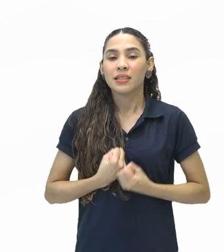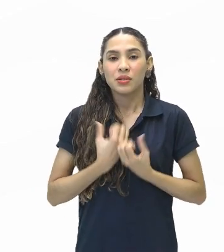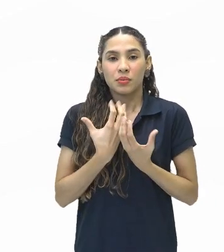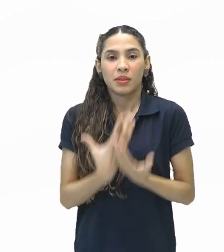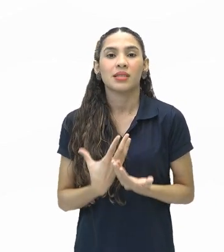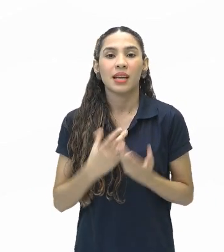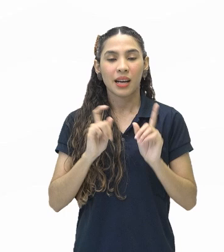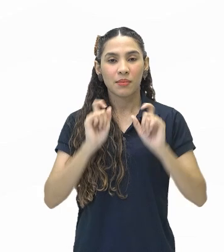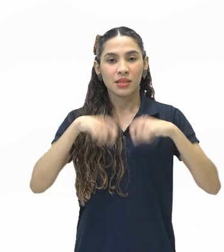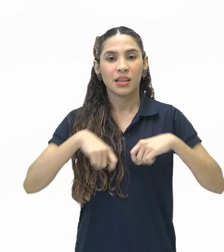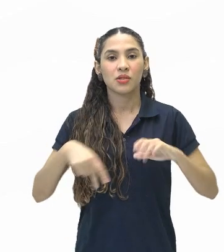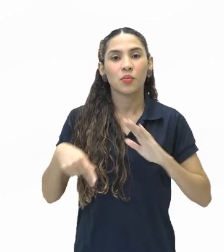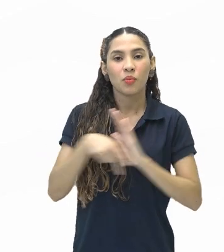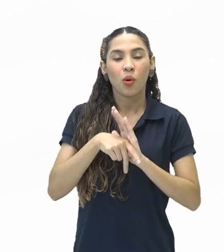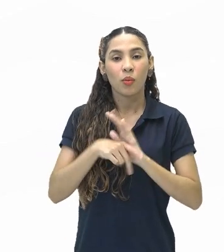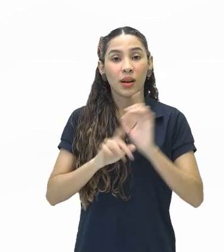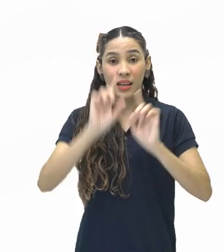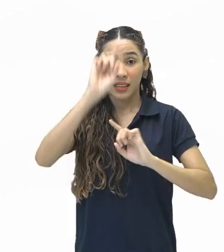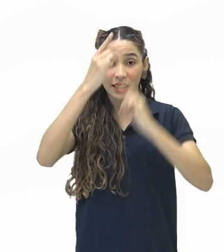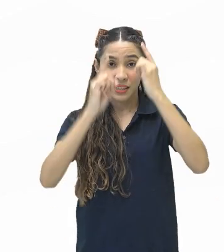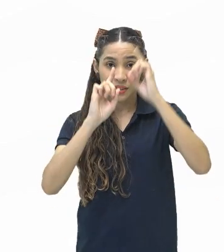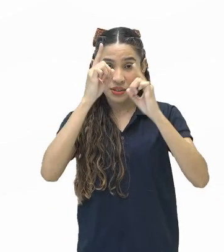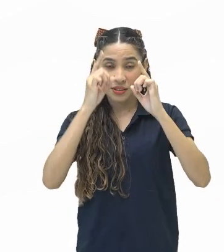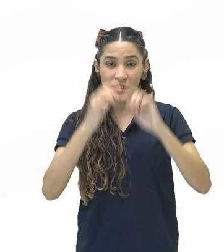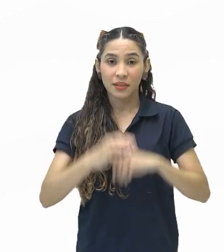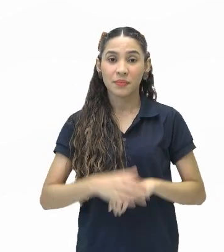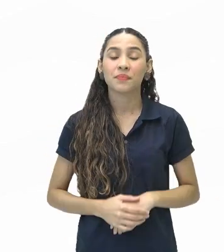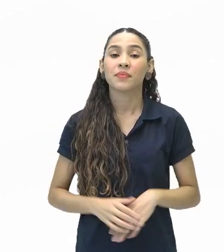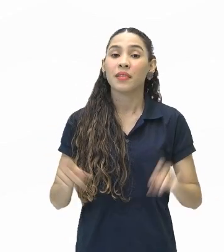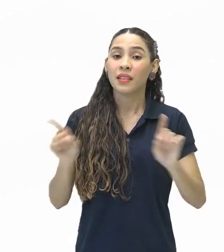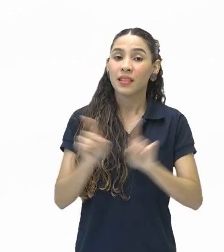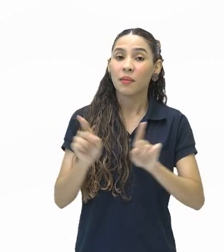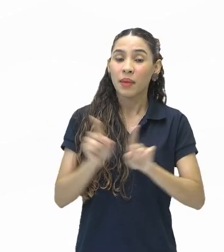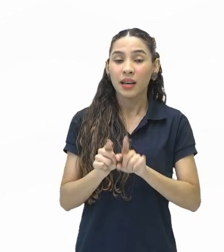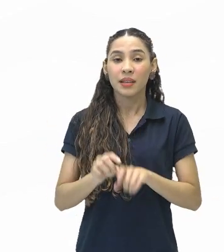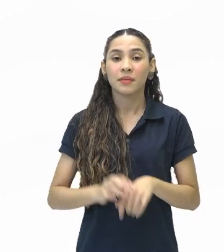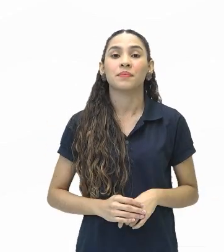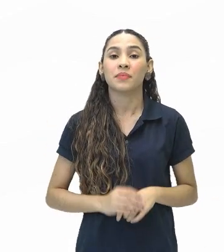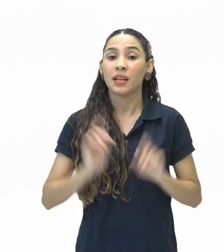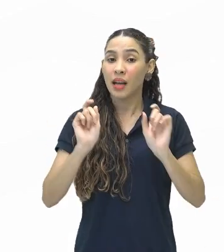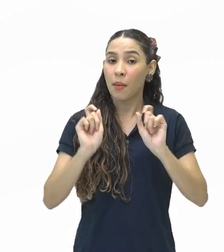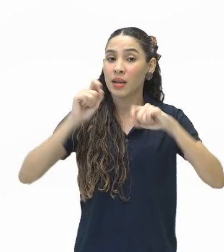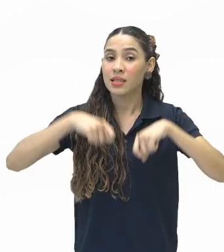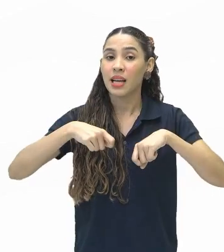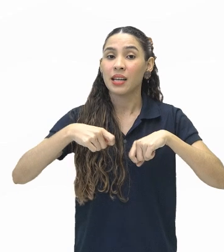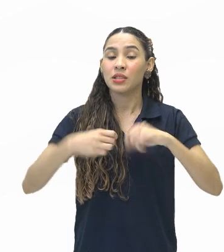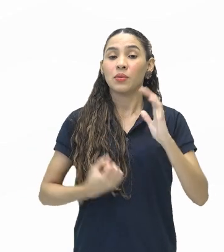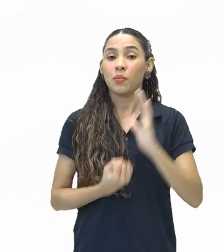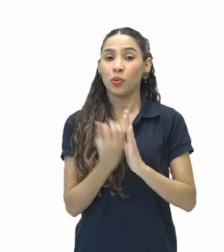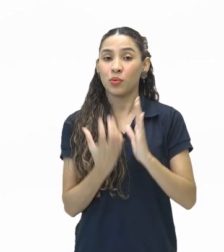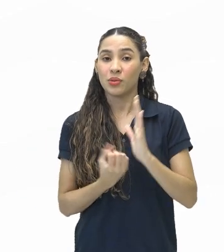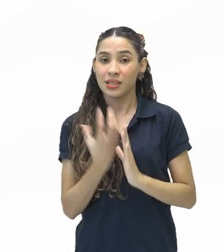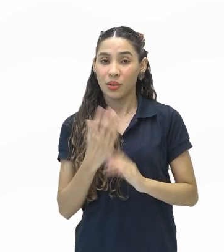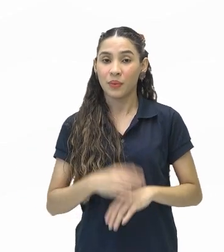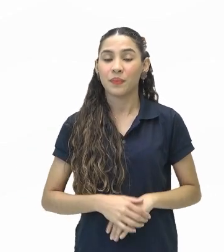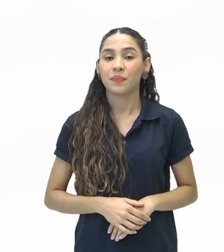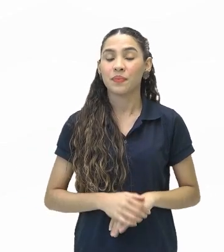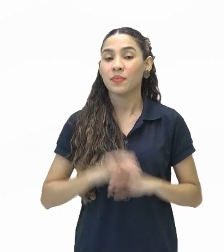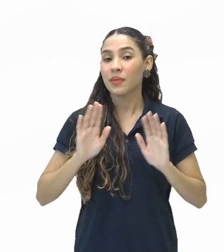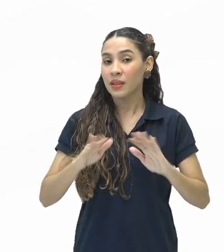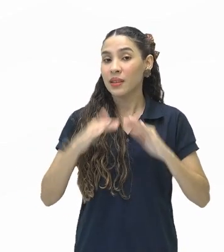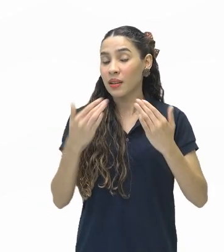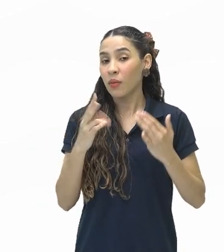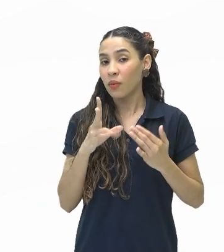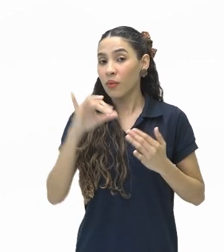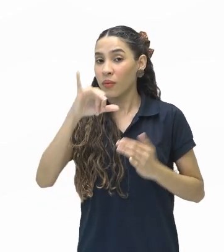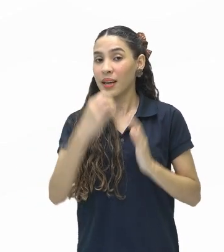a sua capacidade criativa e também a sua capacidade produtiva. Então, ele